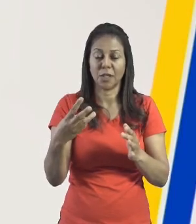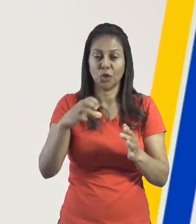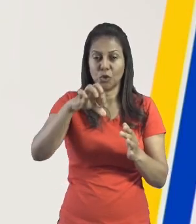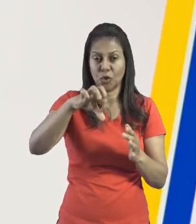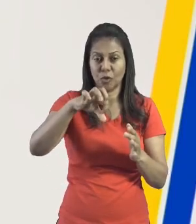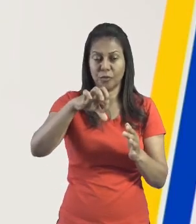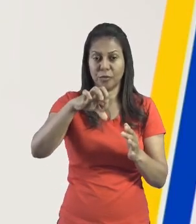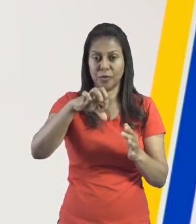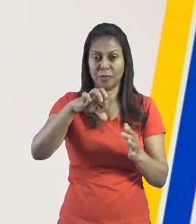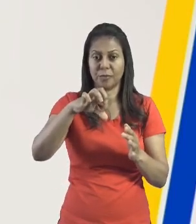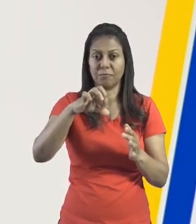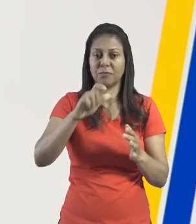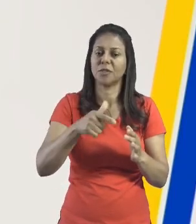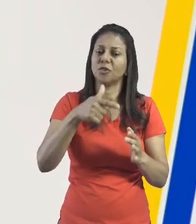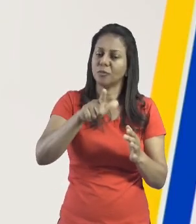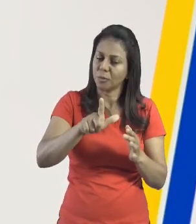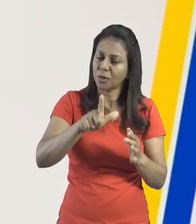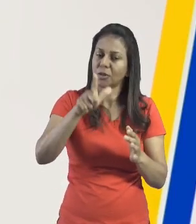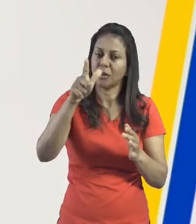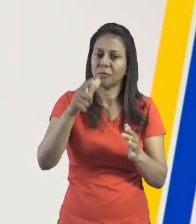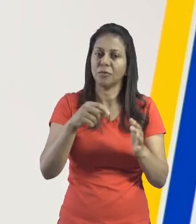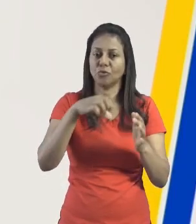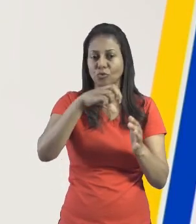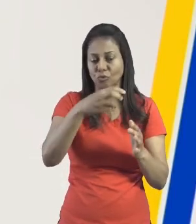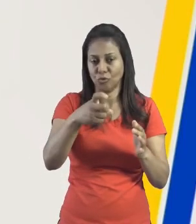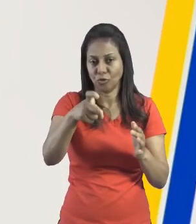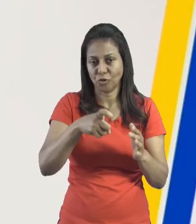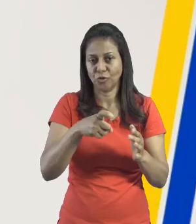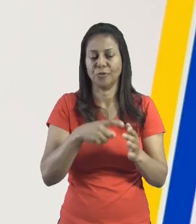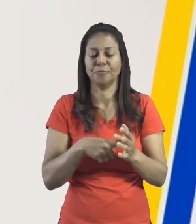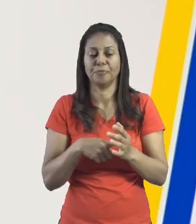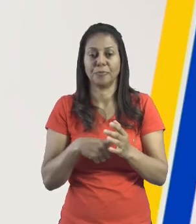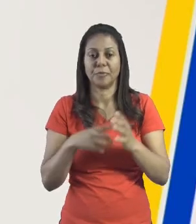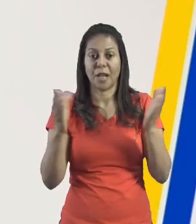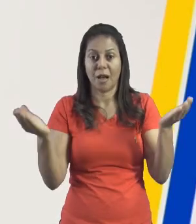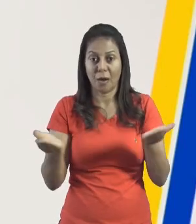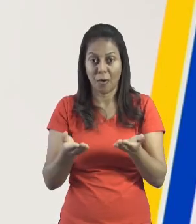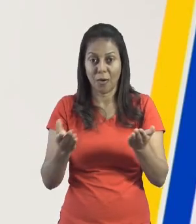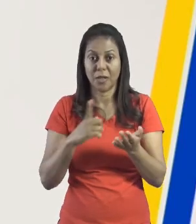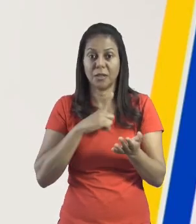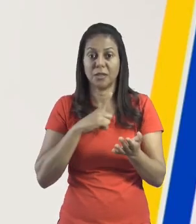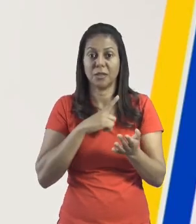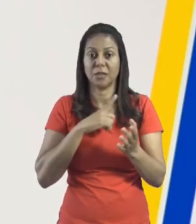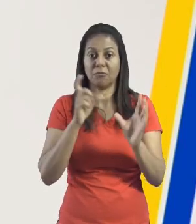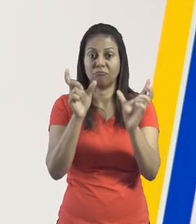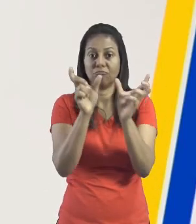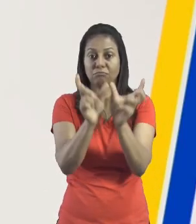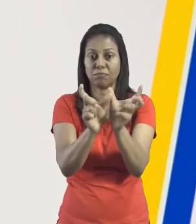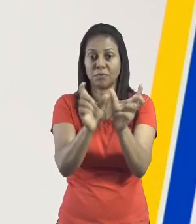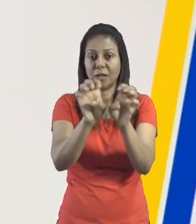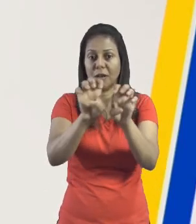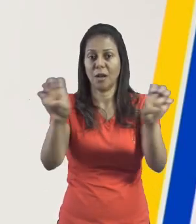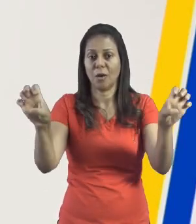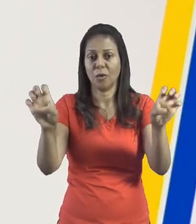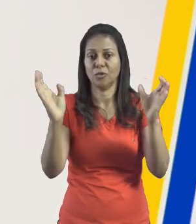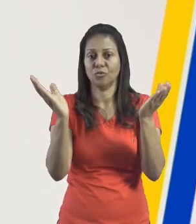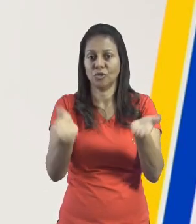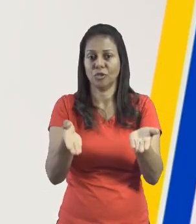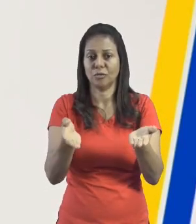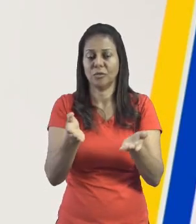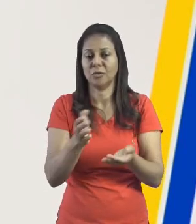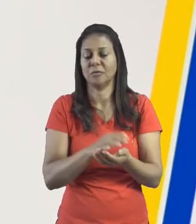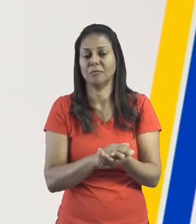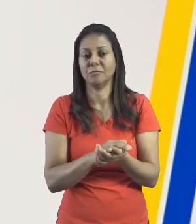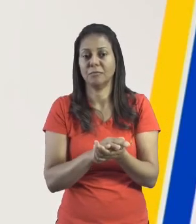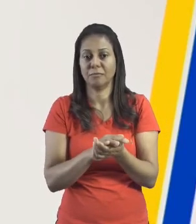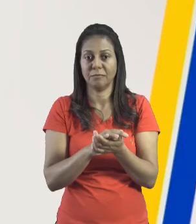e só fazemos repetir o x. Aqui, gente, nós já temos o formato de nossa equação do